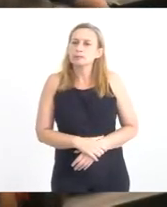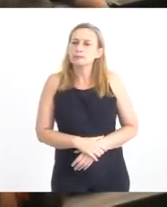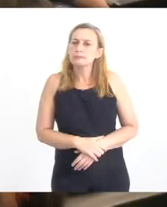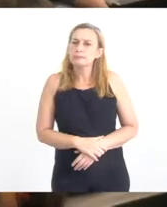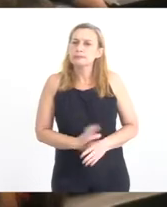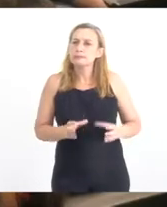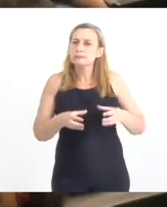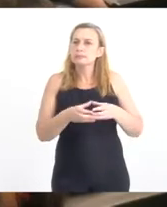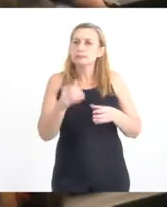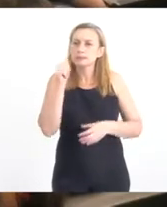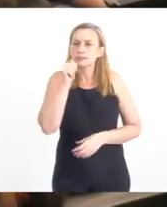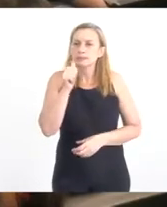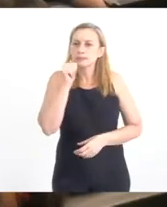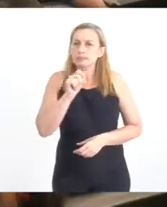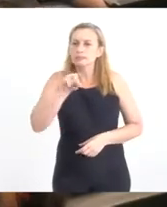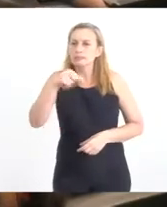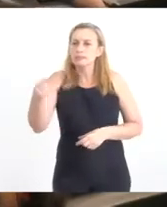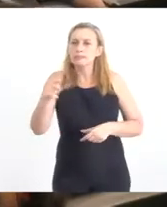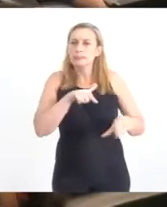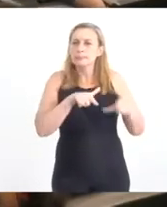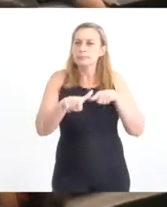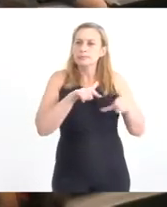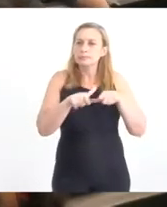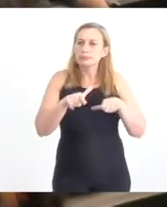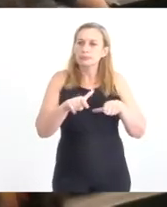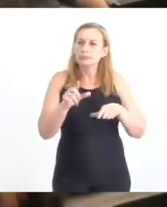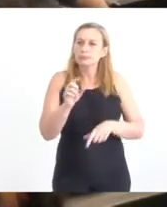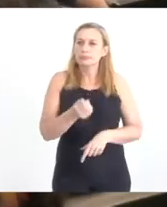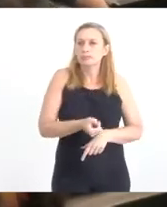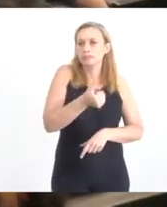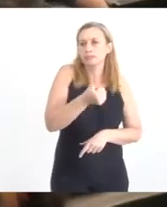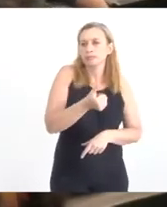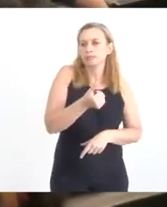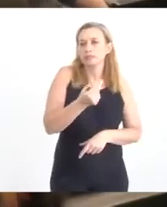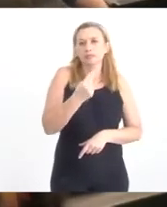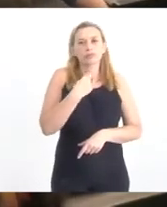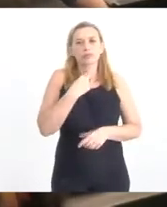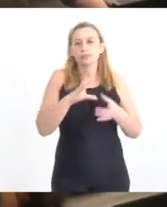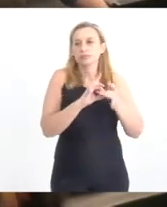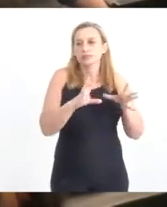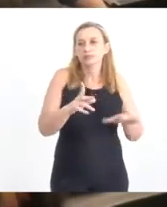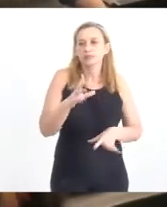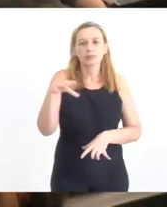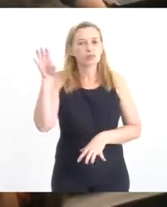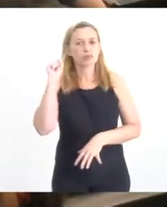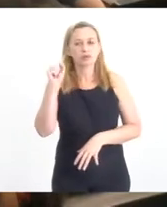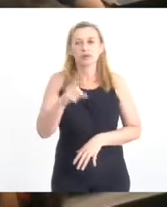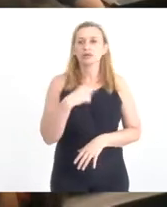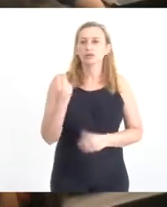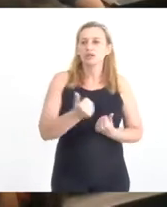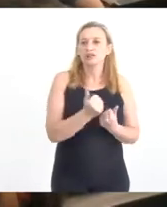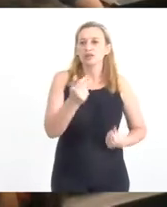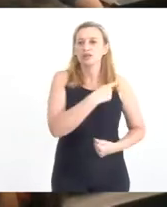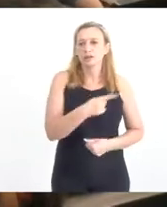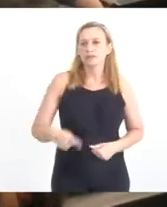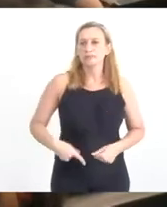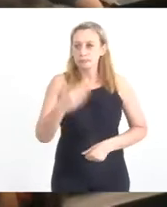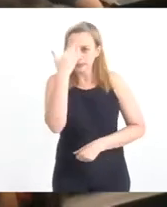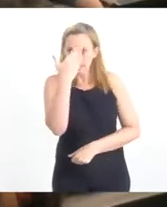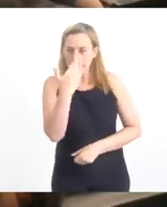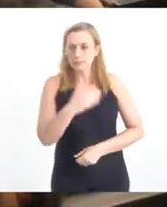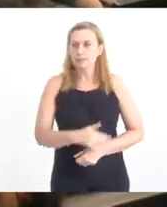a comissão da mulher também vai ter outro trabalho daqui a pouquinho então a gente não pode deixar de ouvir a nossa vice-presidenta obrigada